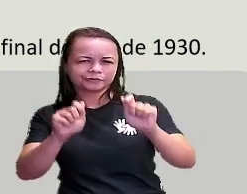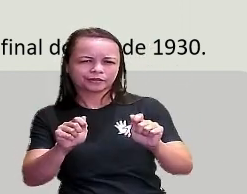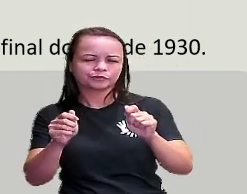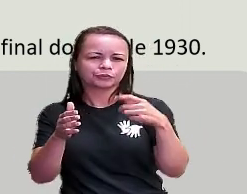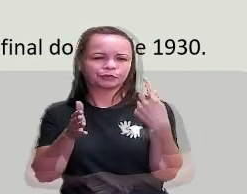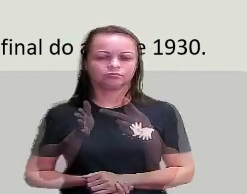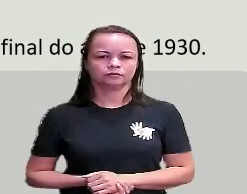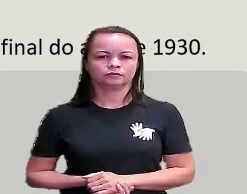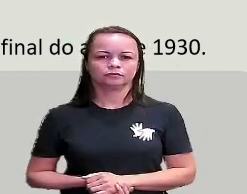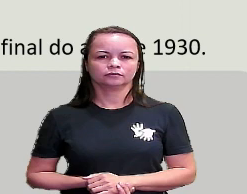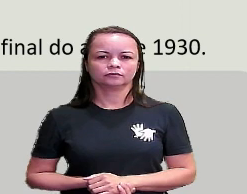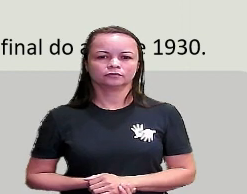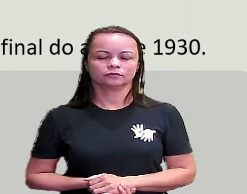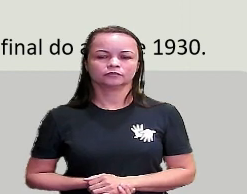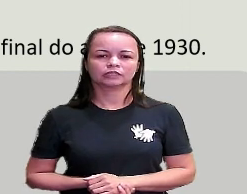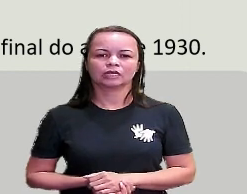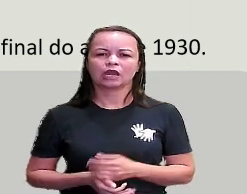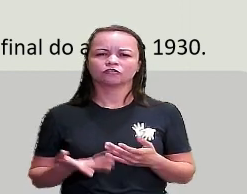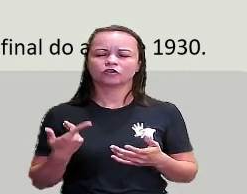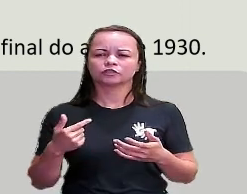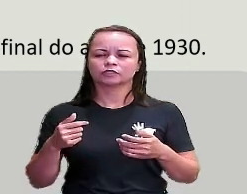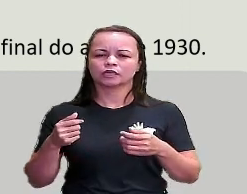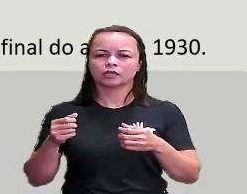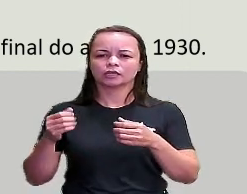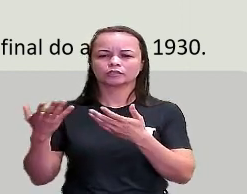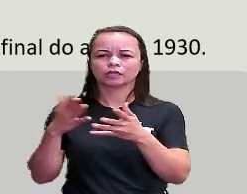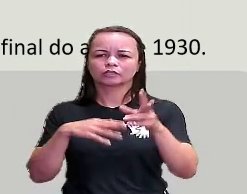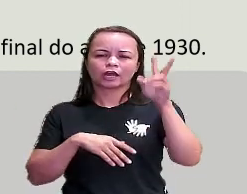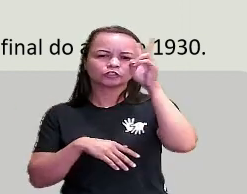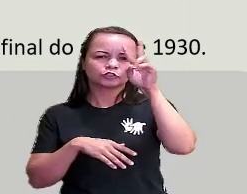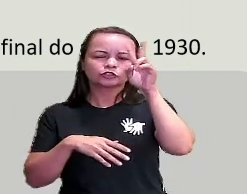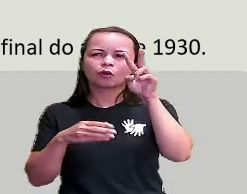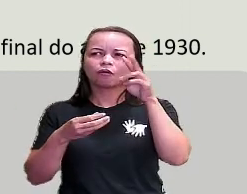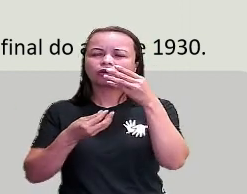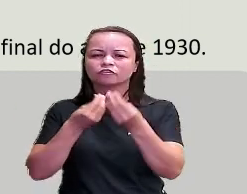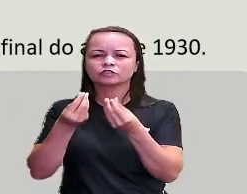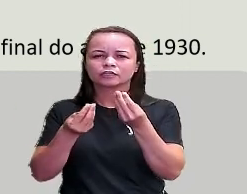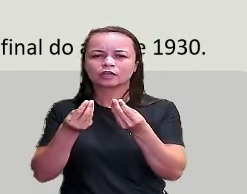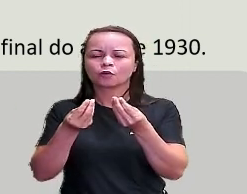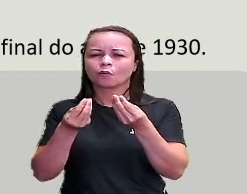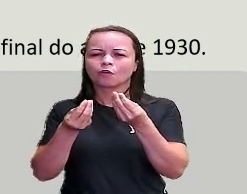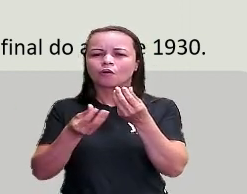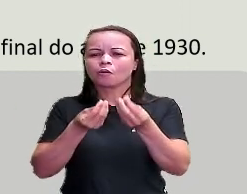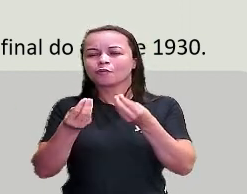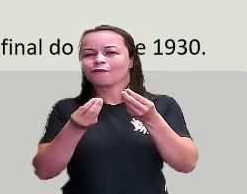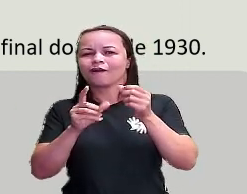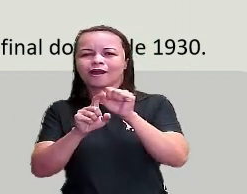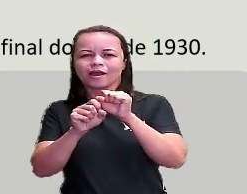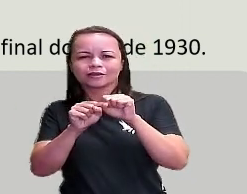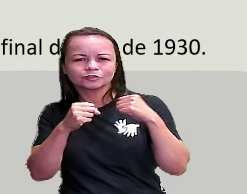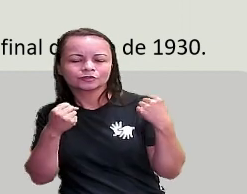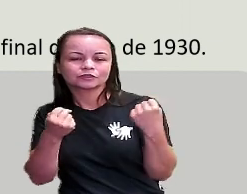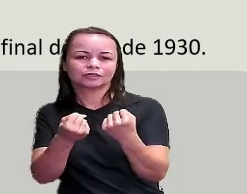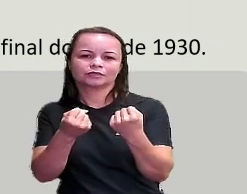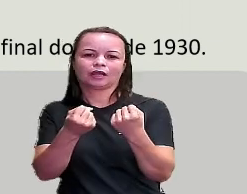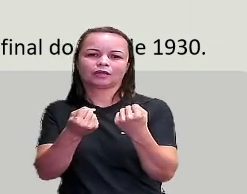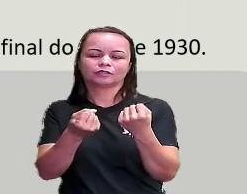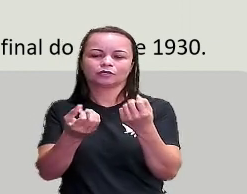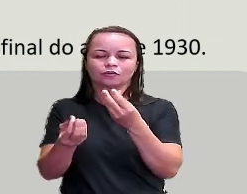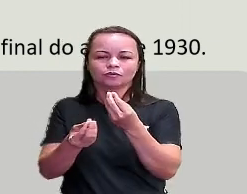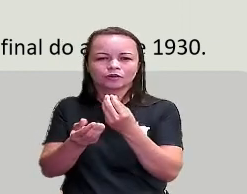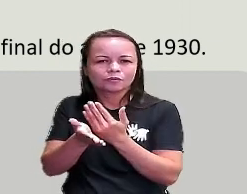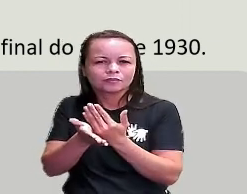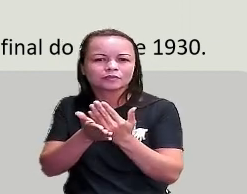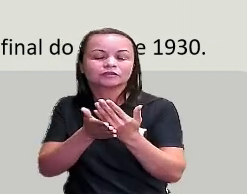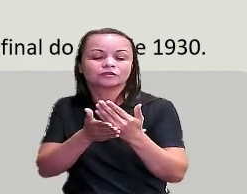era construído. Você apaga a história, não a história, mas uma parte da sociedade. A história que coube as pessoas a construir